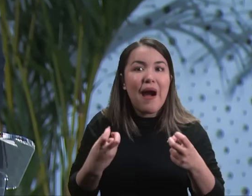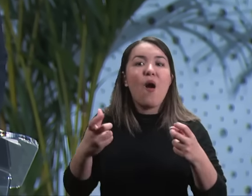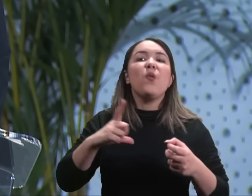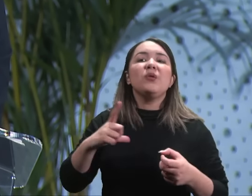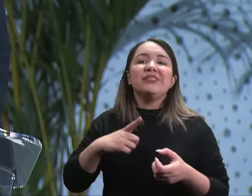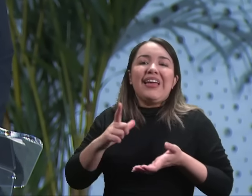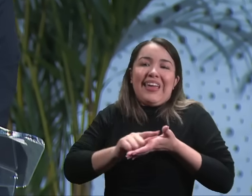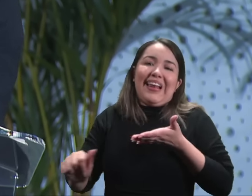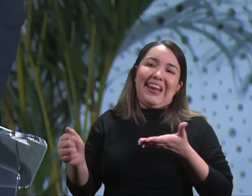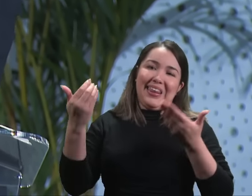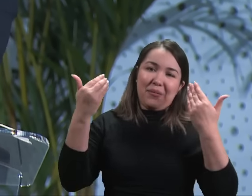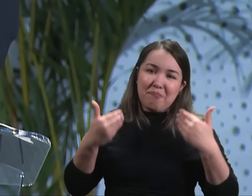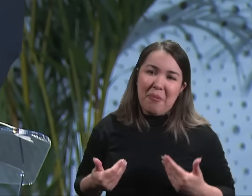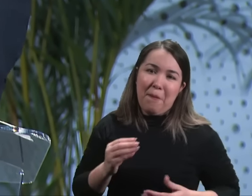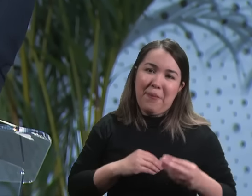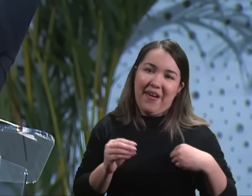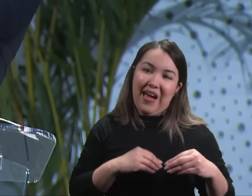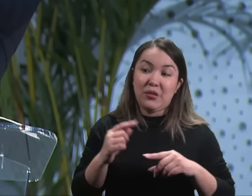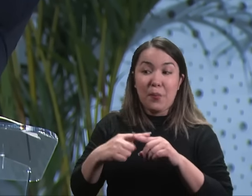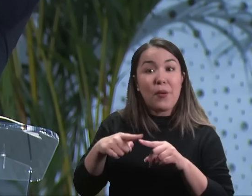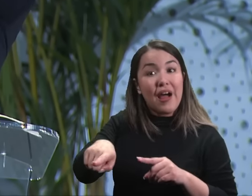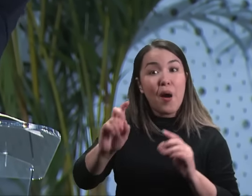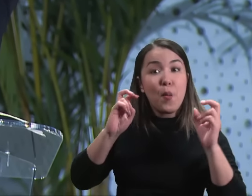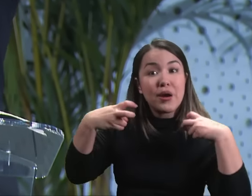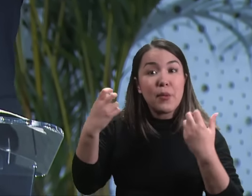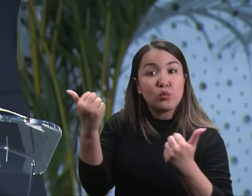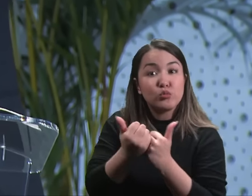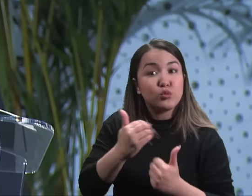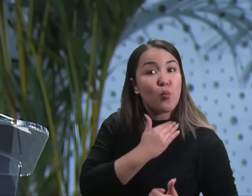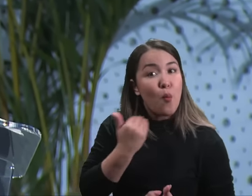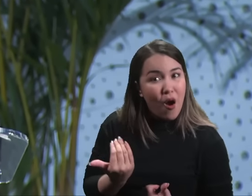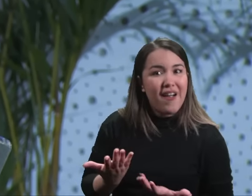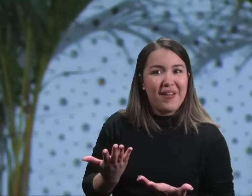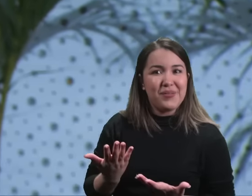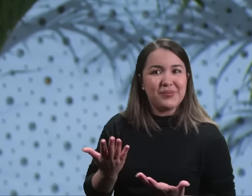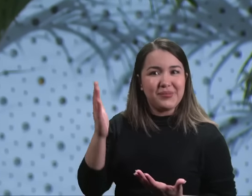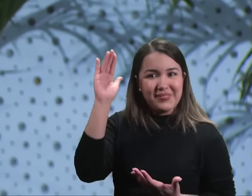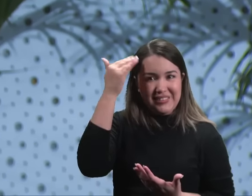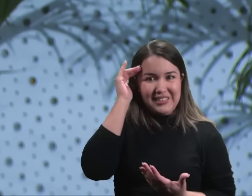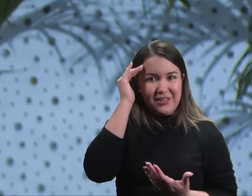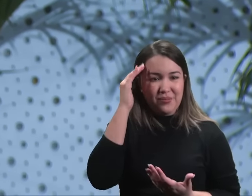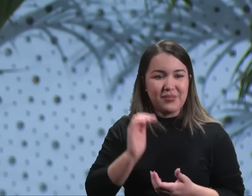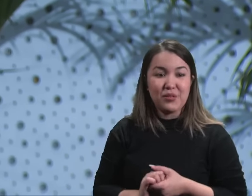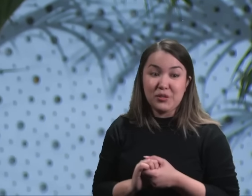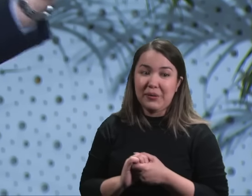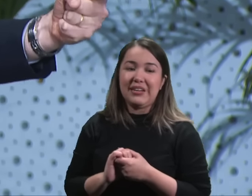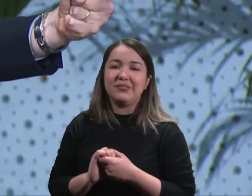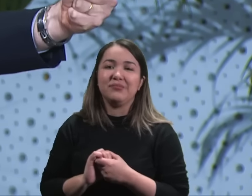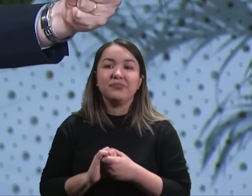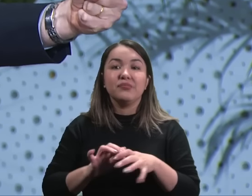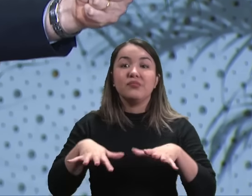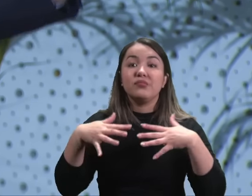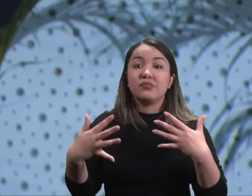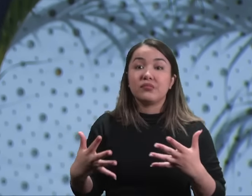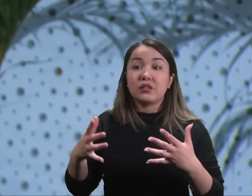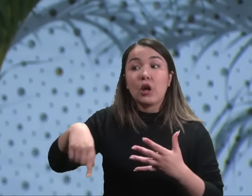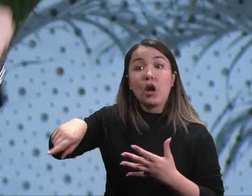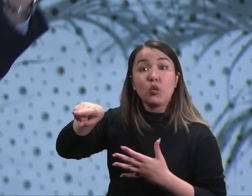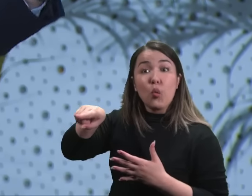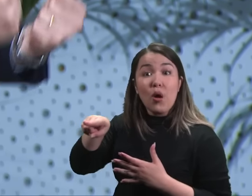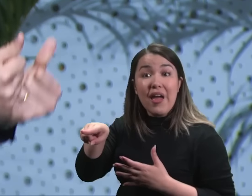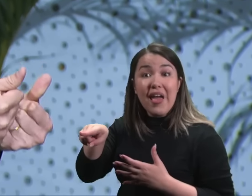homem e permitindo que a sua justiça recaia sobre ele mesmo quando ele então